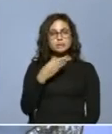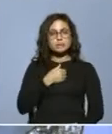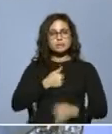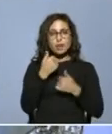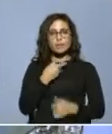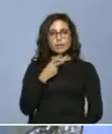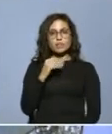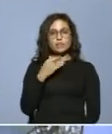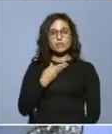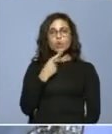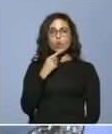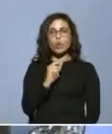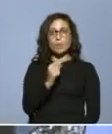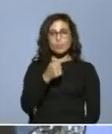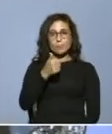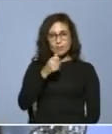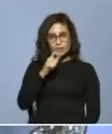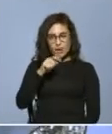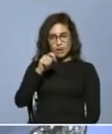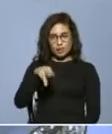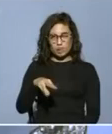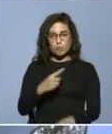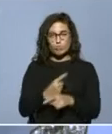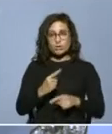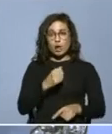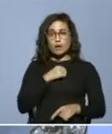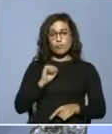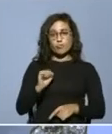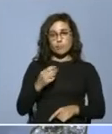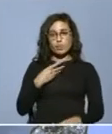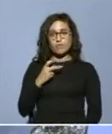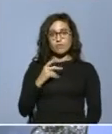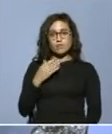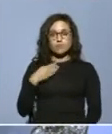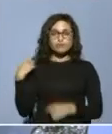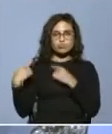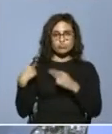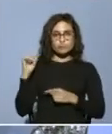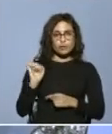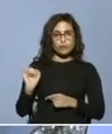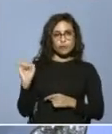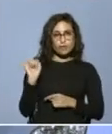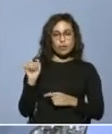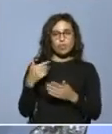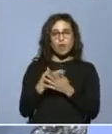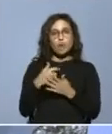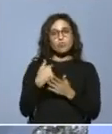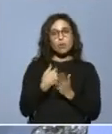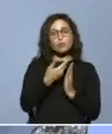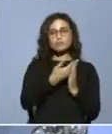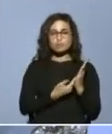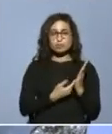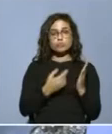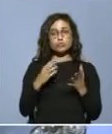Belém, por ser da casa e da descendência de Davi, a fim de se recensear com Maria,